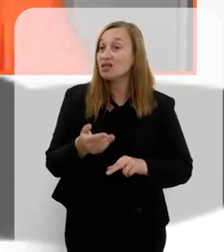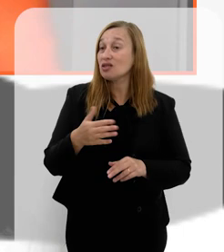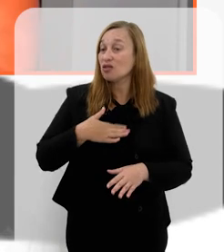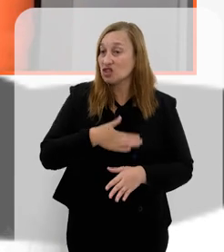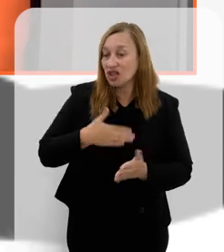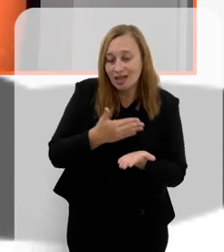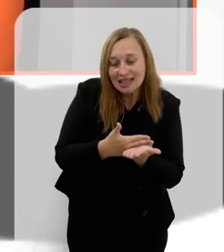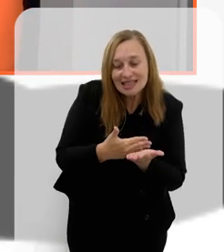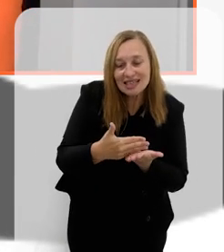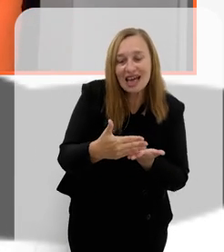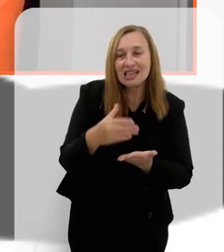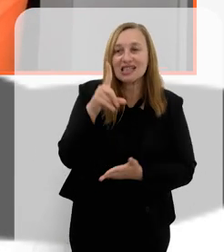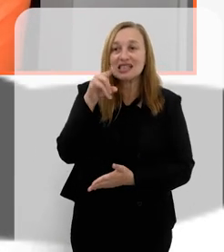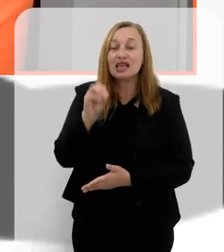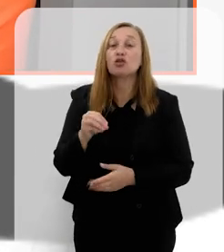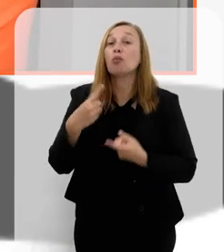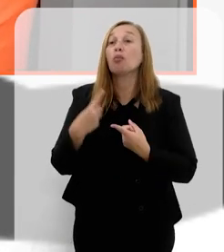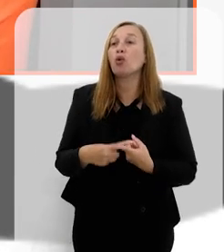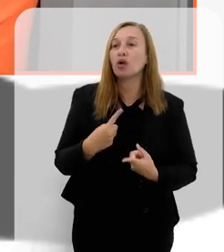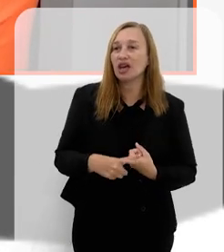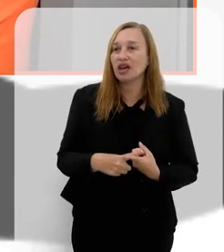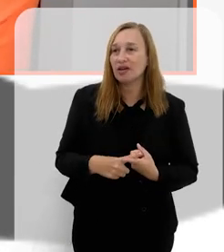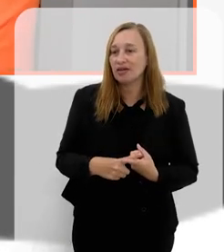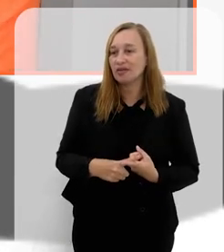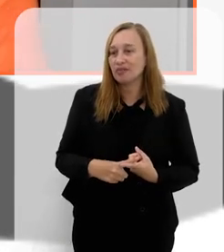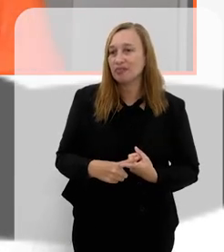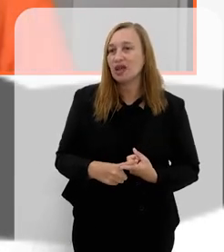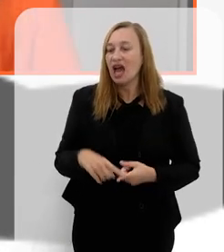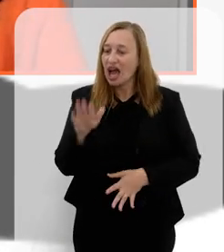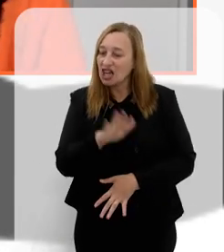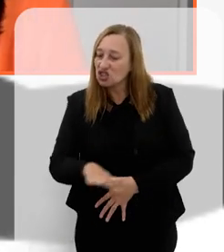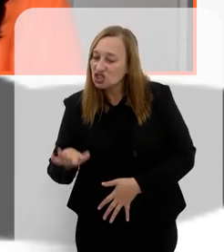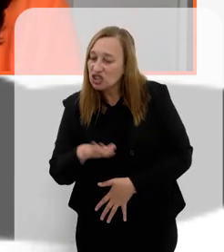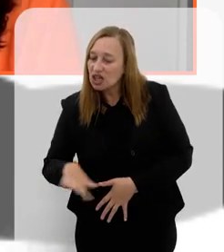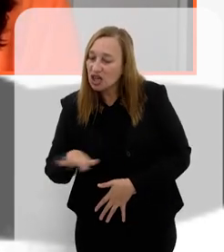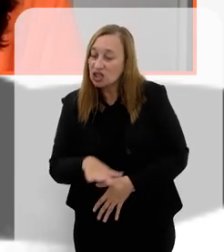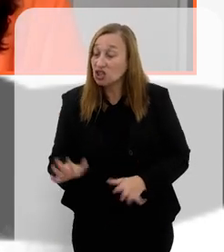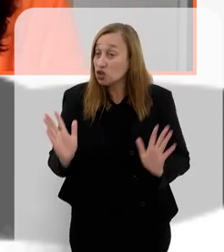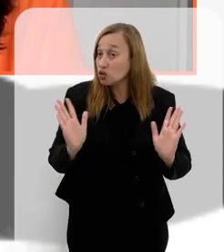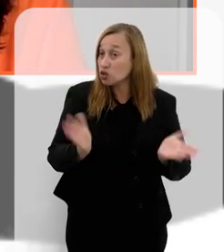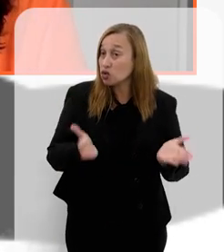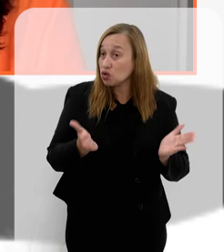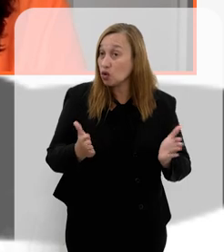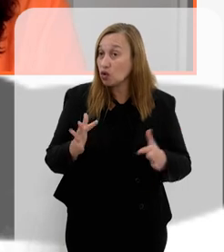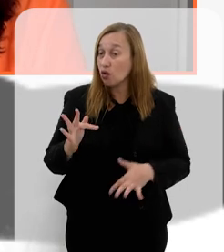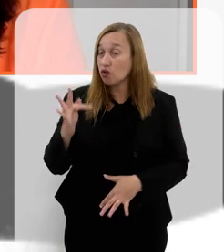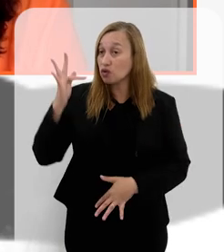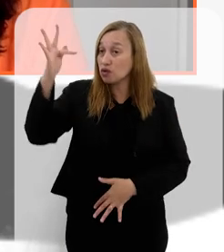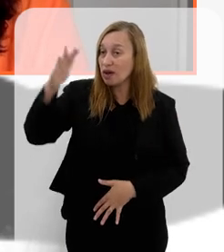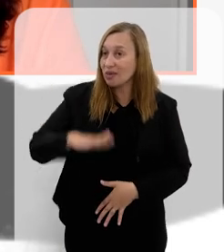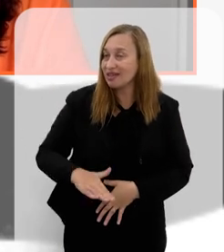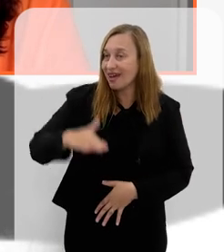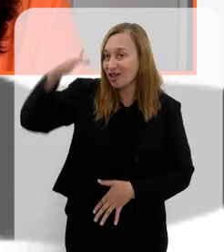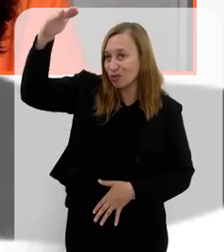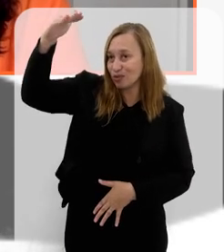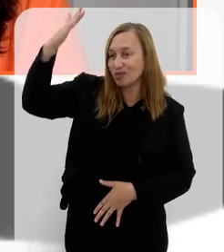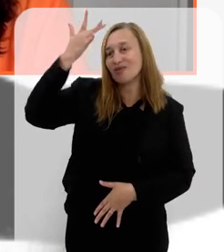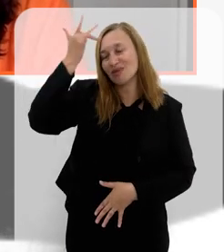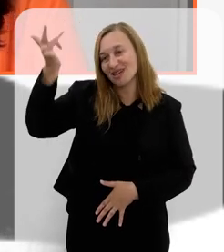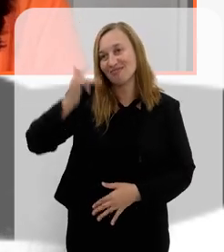gostaria que isso começasse mais cedo. Por quê? Porque as crianças de hoje são os adultos de